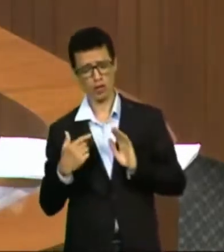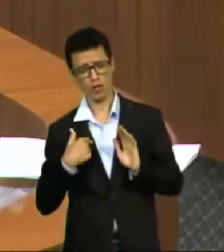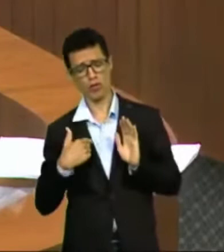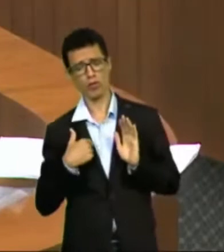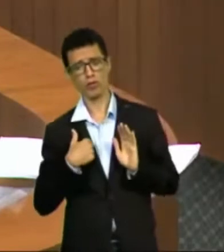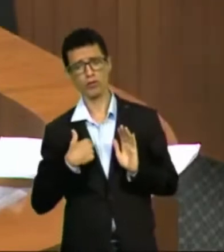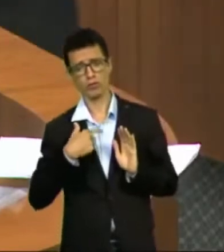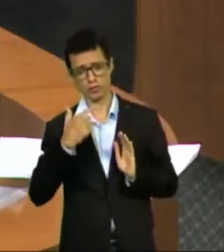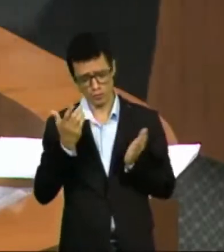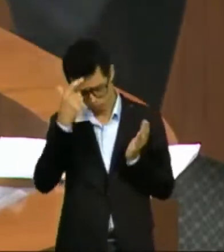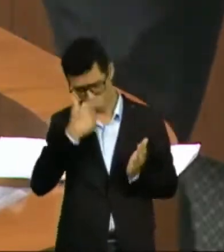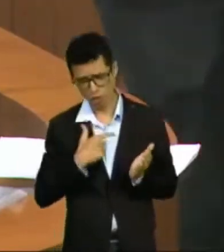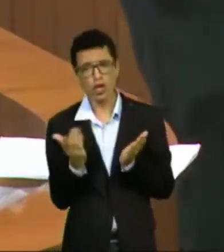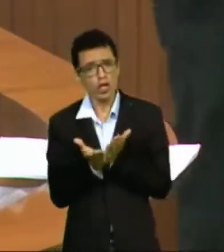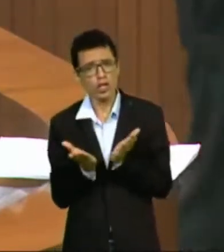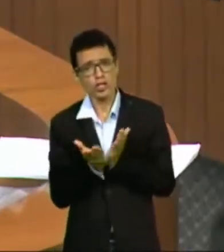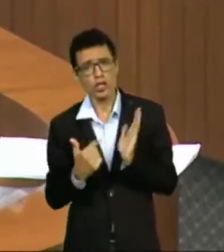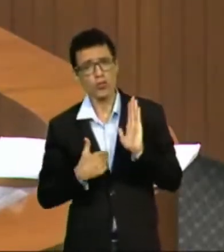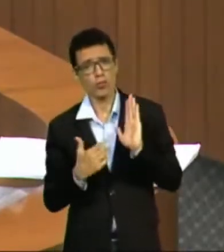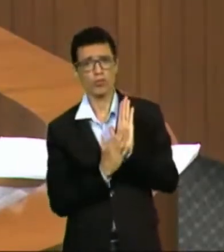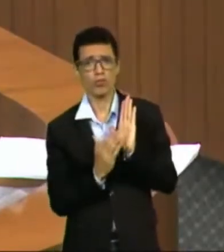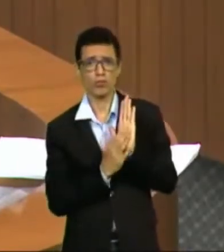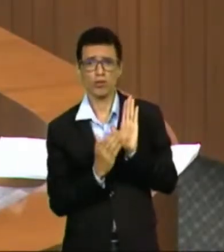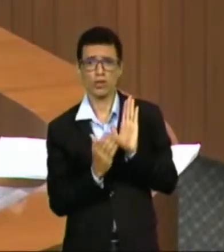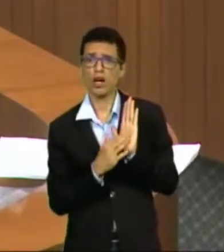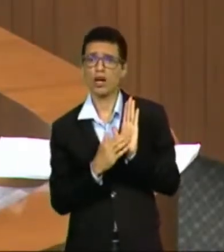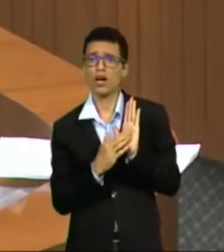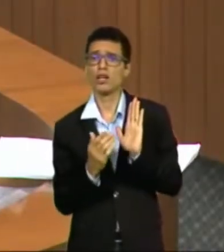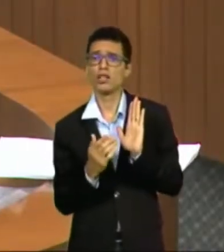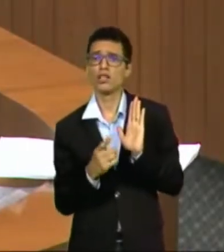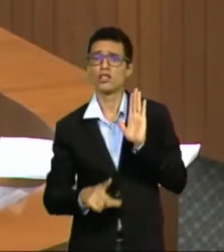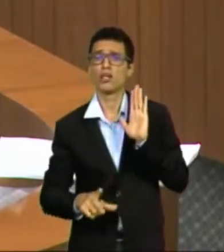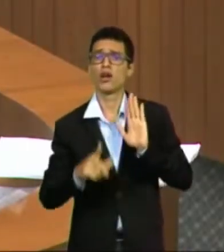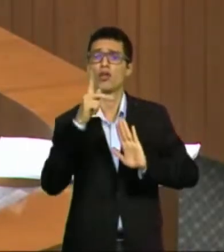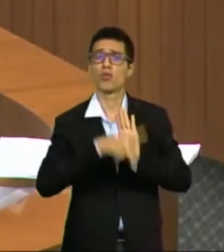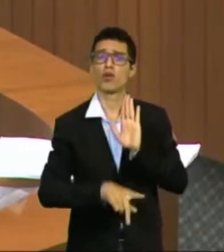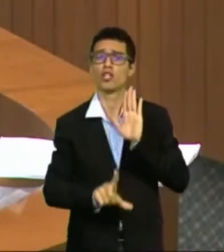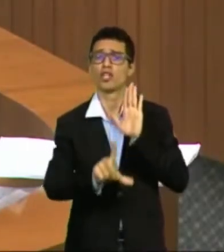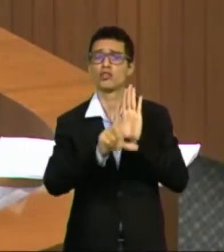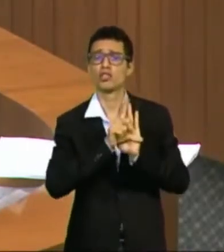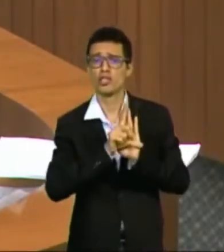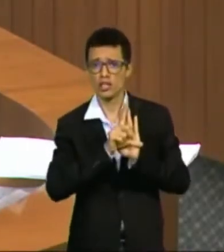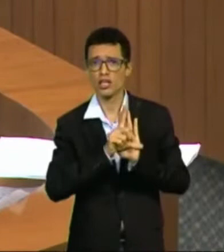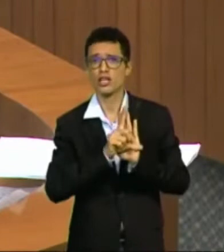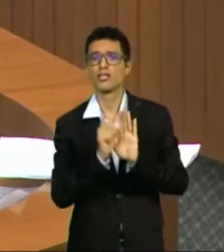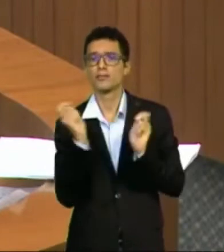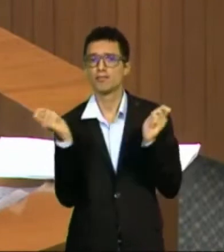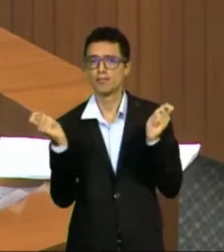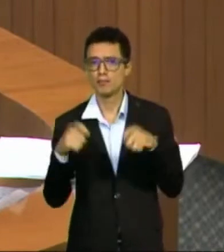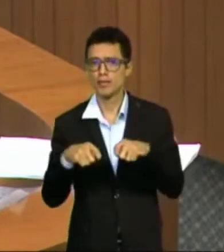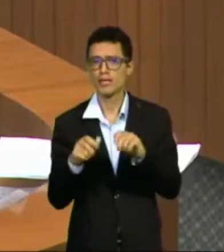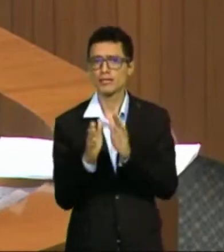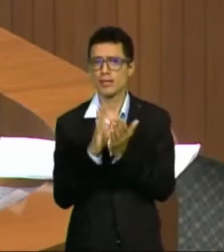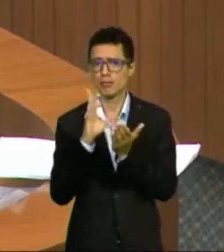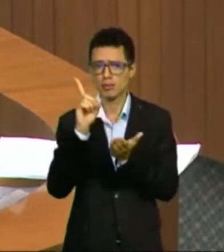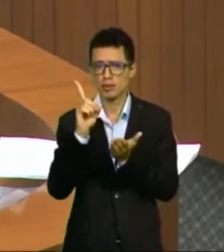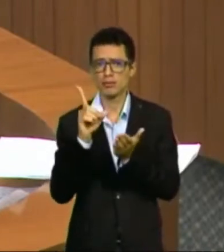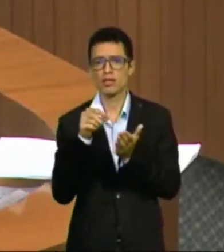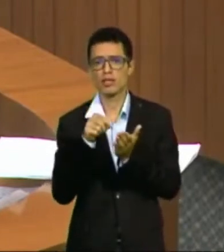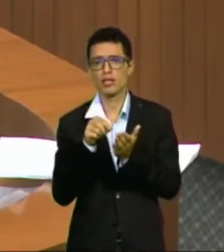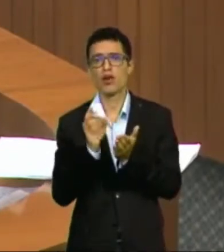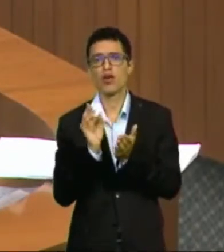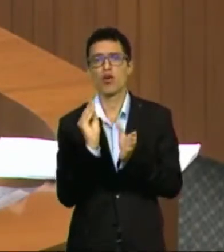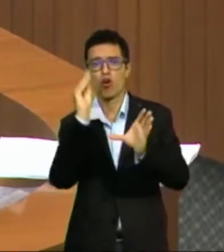lei que incluía a Bíblia na lista dos livros, na biblioteca,